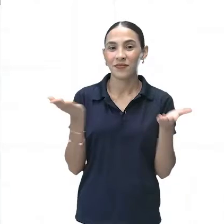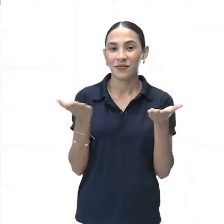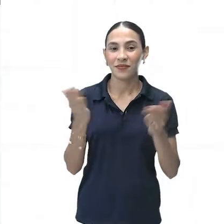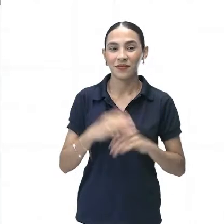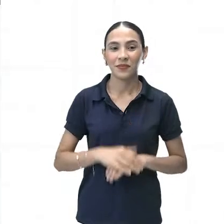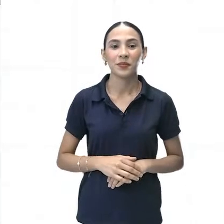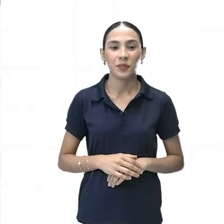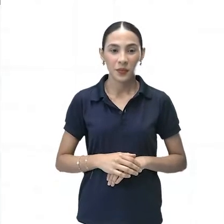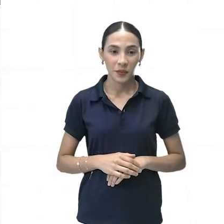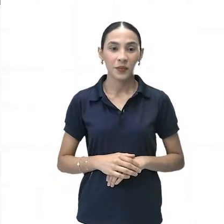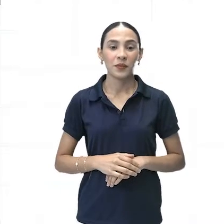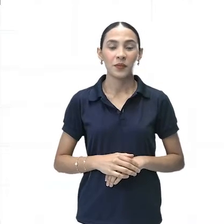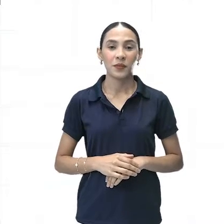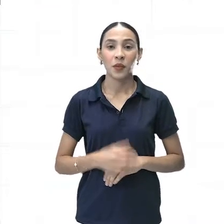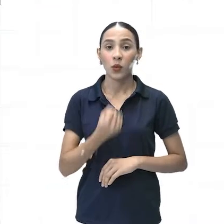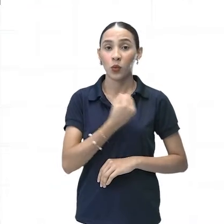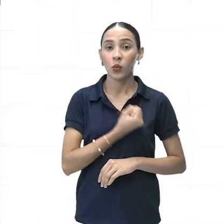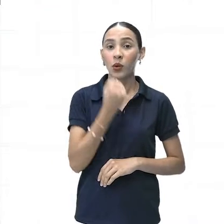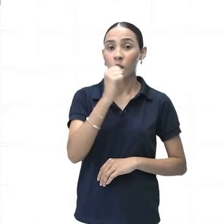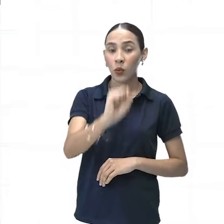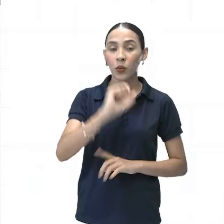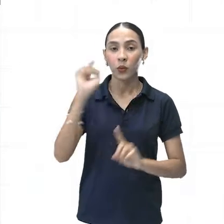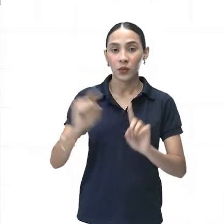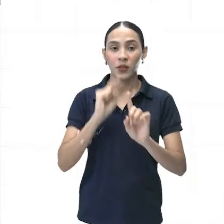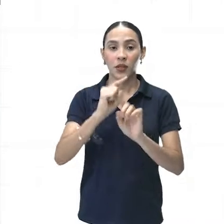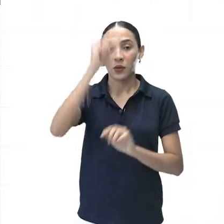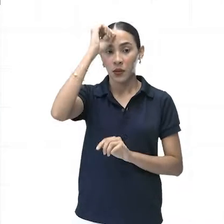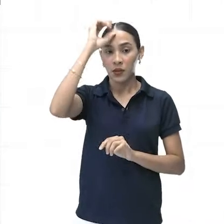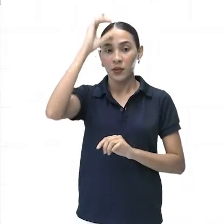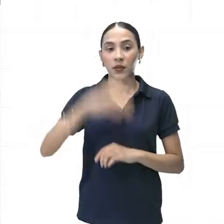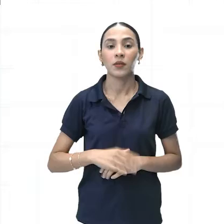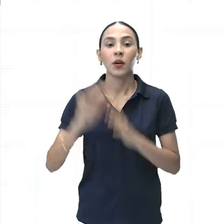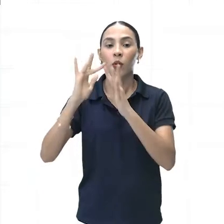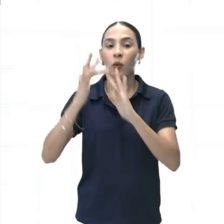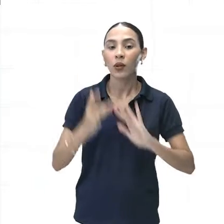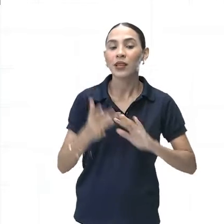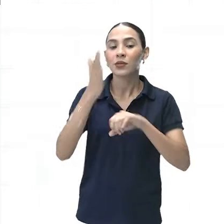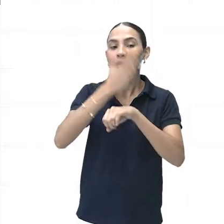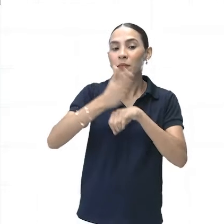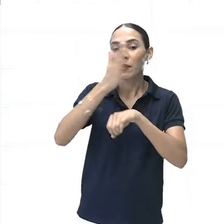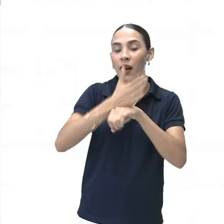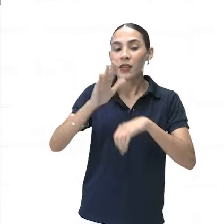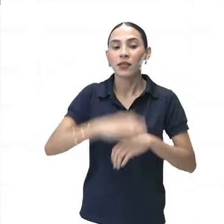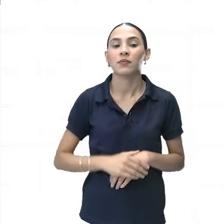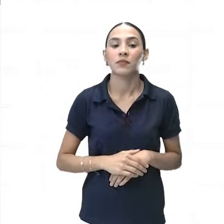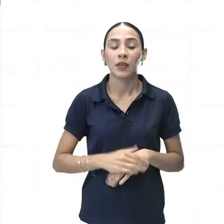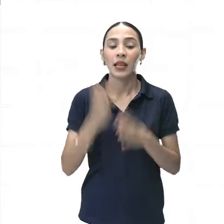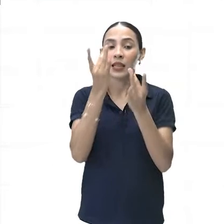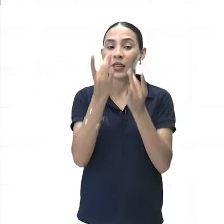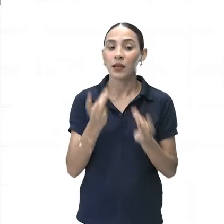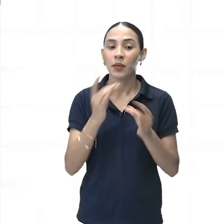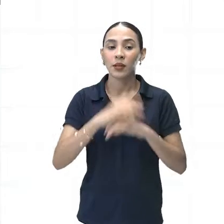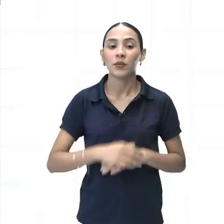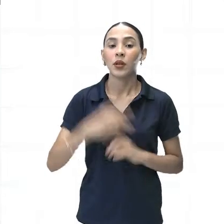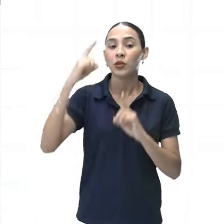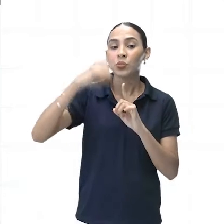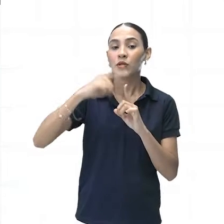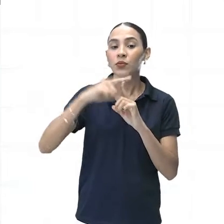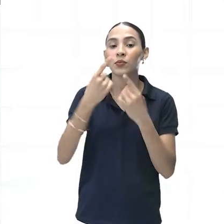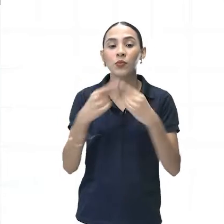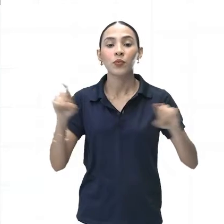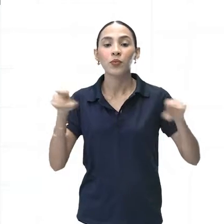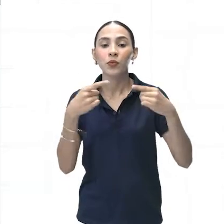Vamos lá? Então, na aula 8, objeto de conhecimento, nós temos contextos e práticas, o detalhamento,